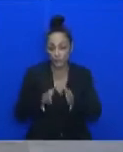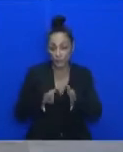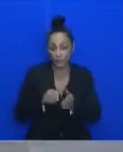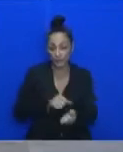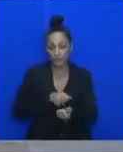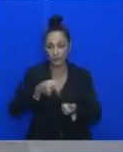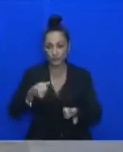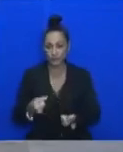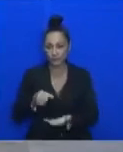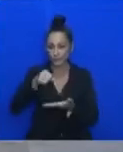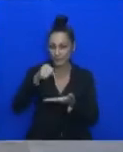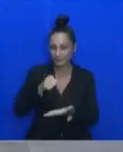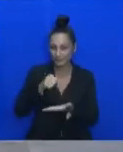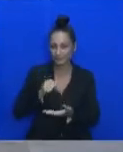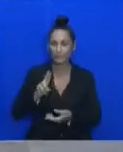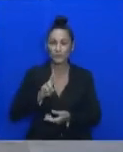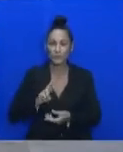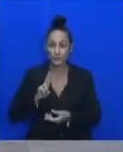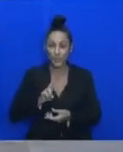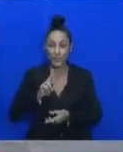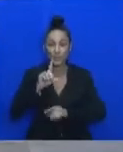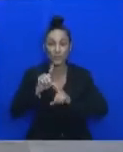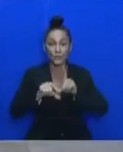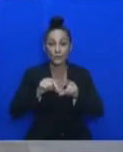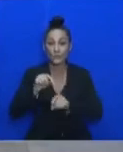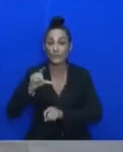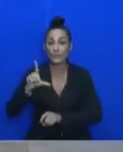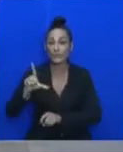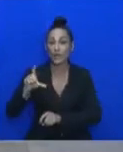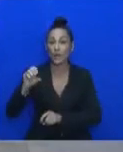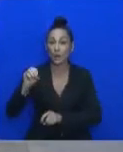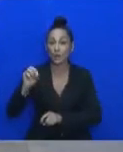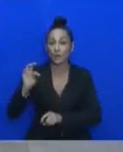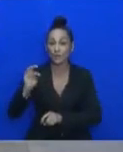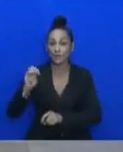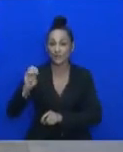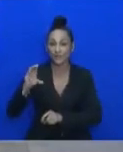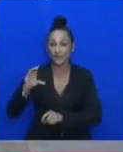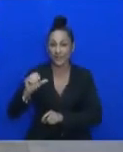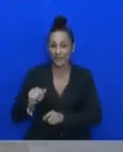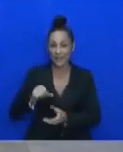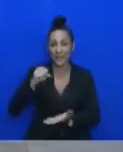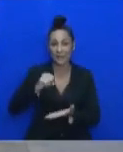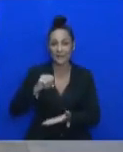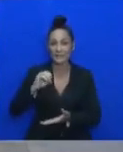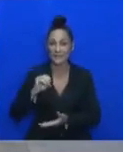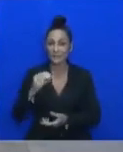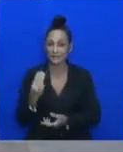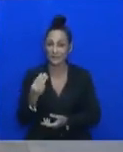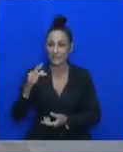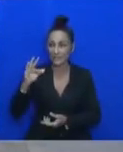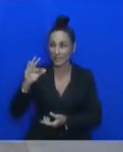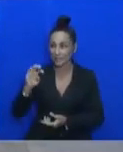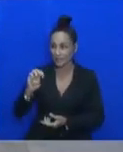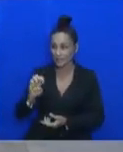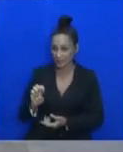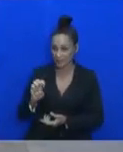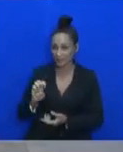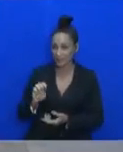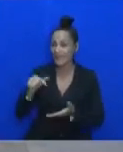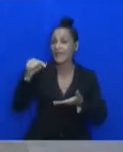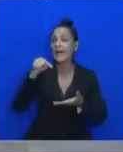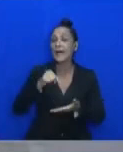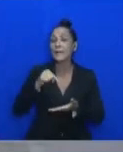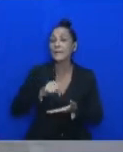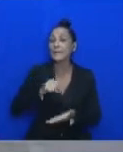a abertura da maleta que será utilizada para o sorteio da Loteca. Nós vamos utilizar a maleta 03FE. Essa maleta